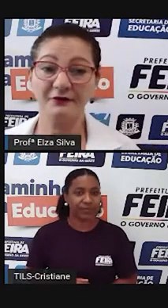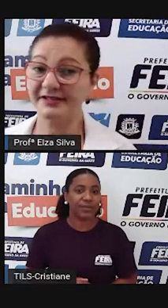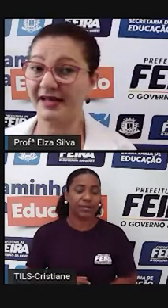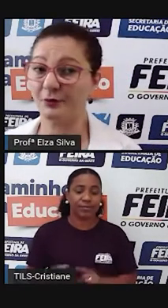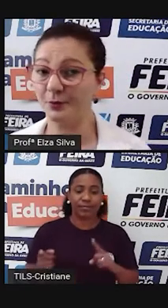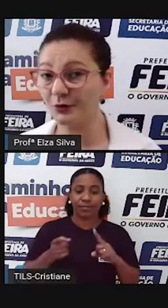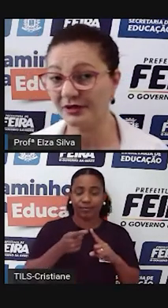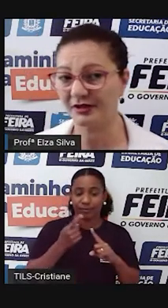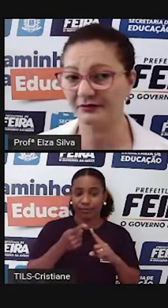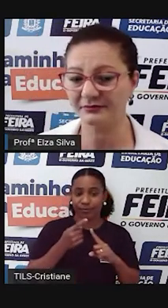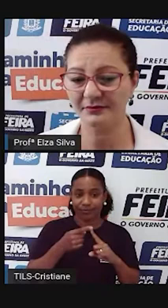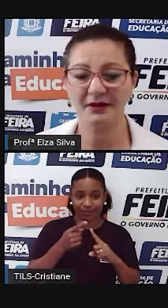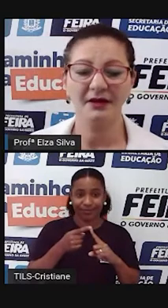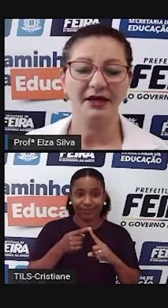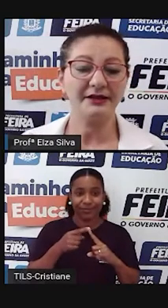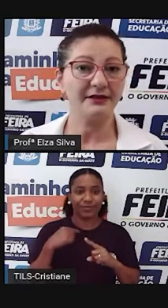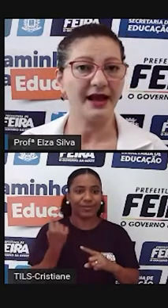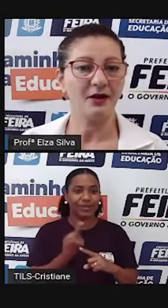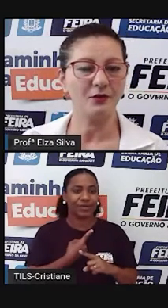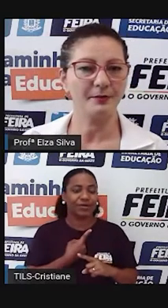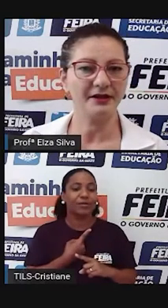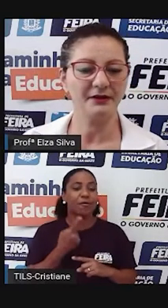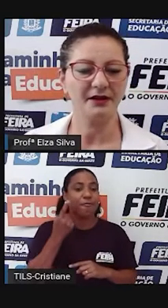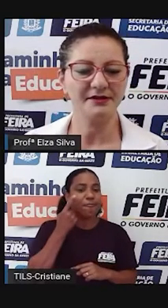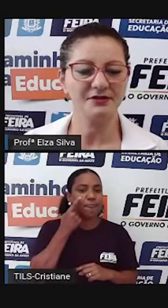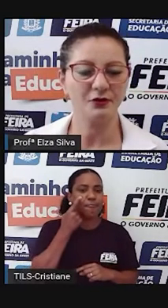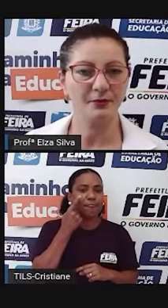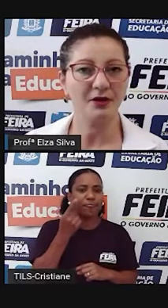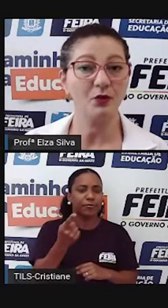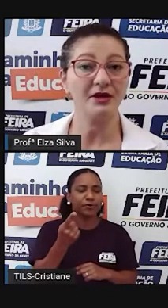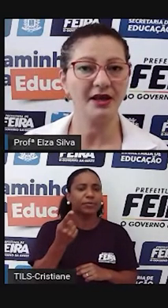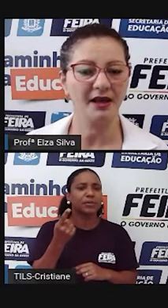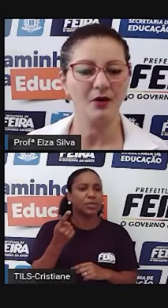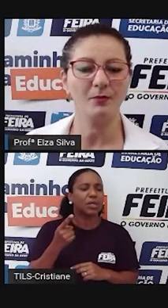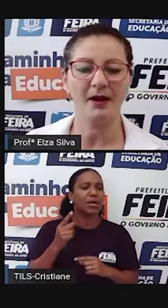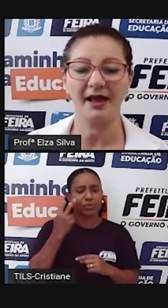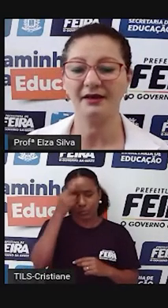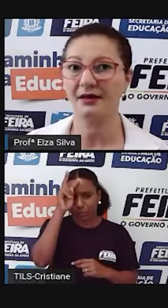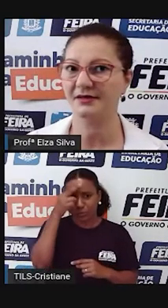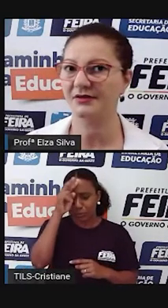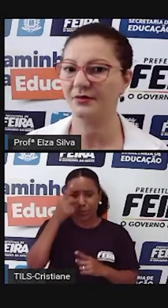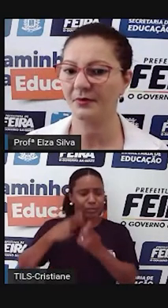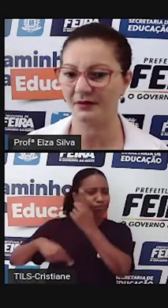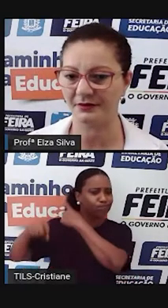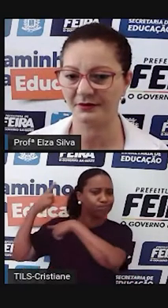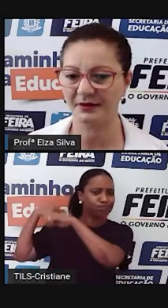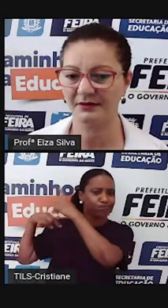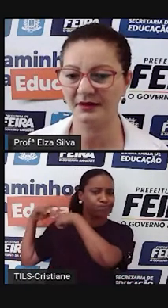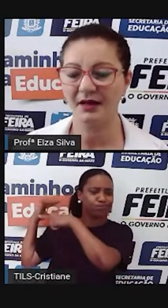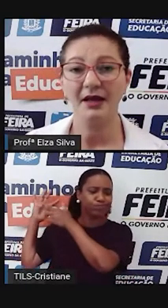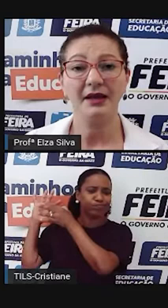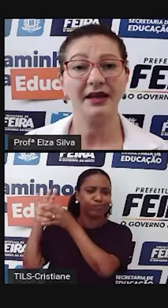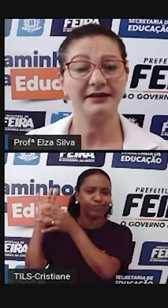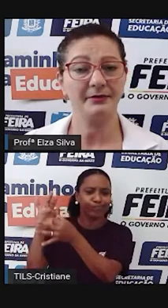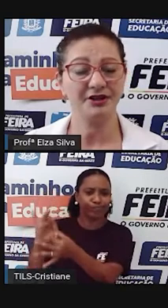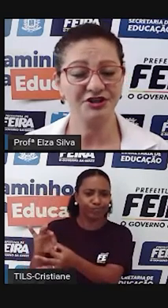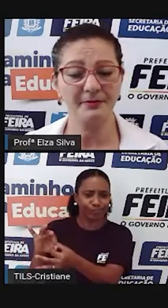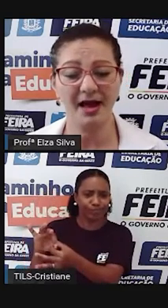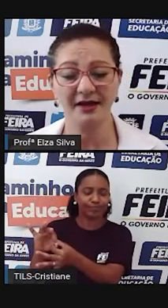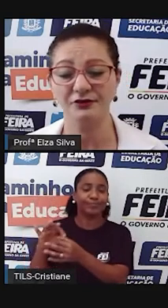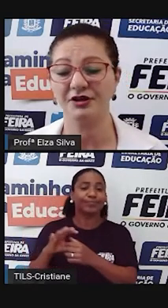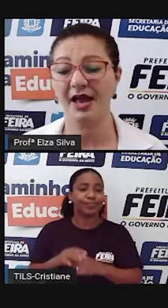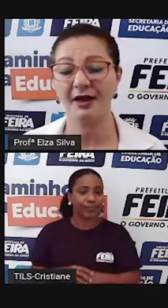Primeiro, vamos conversar um pouquinho e tentar compreender sobre o que é o Black History Month, que é